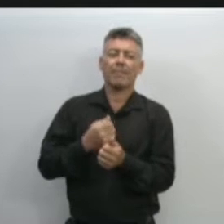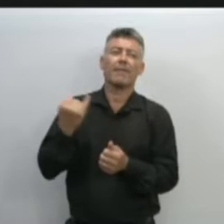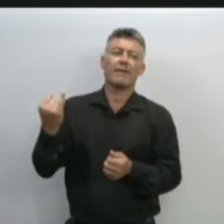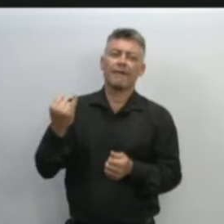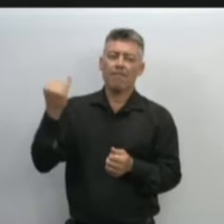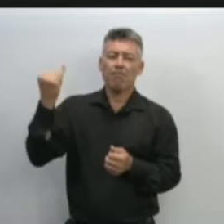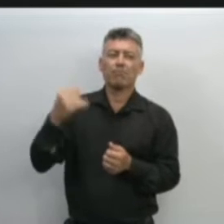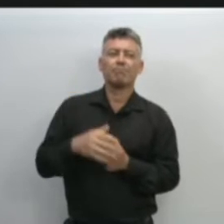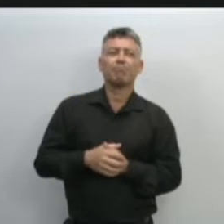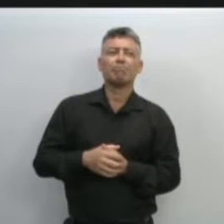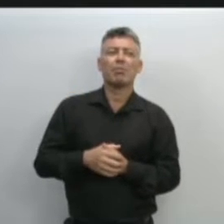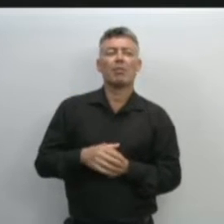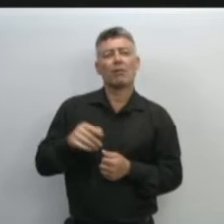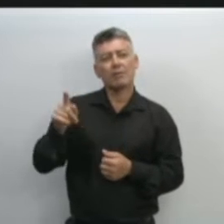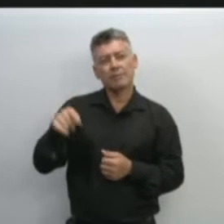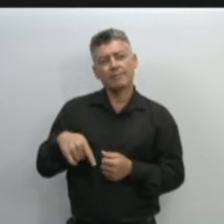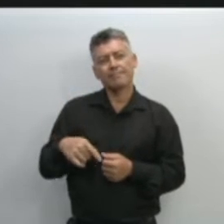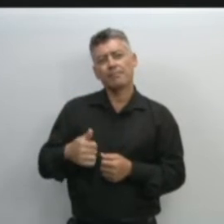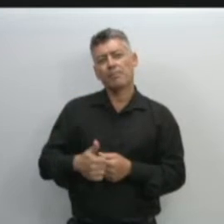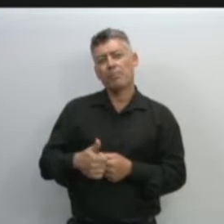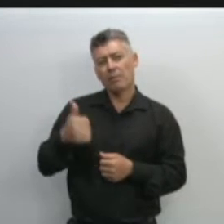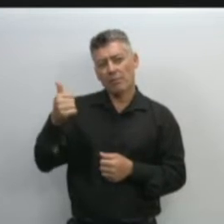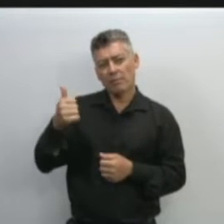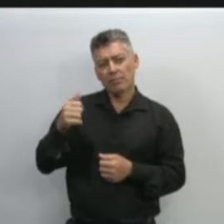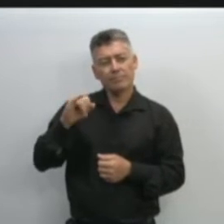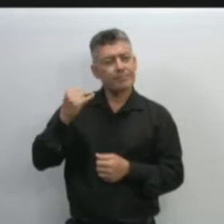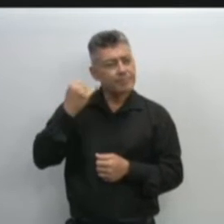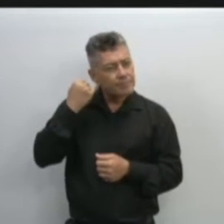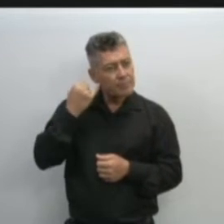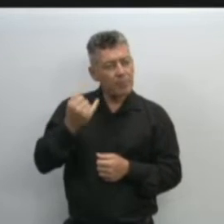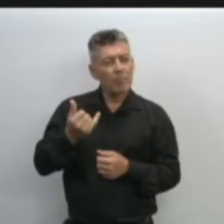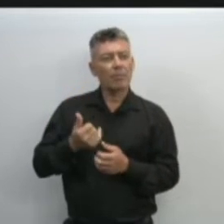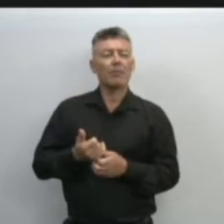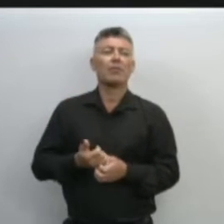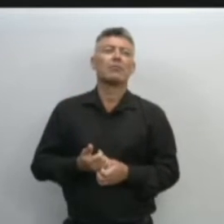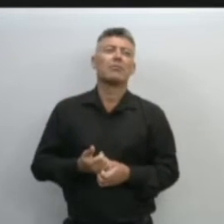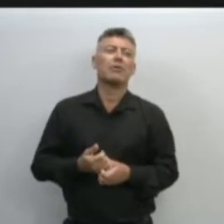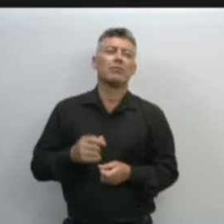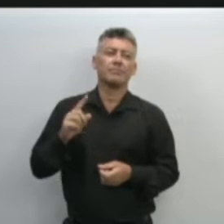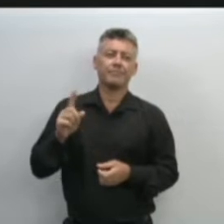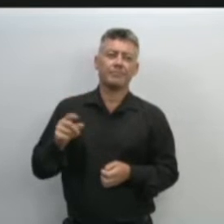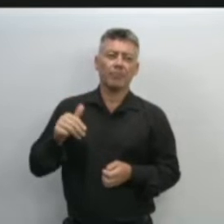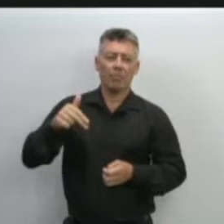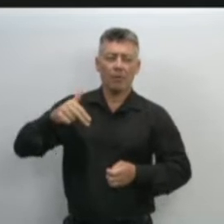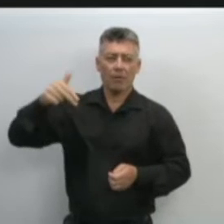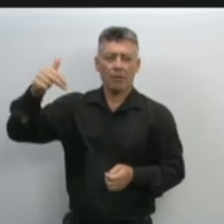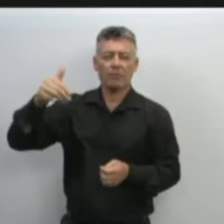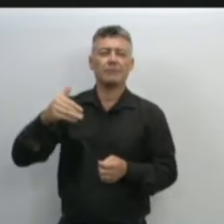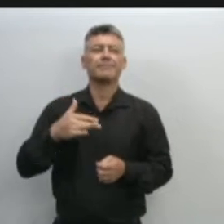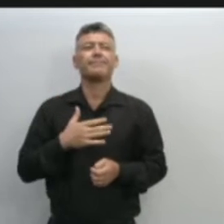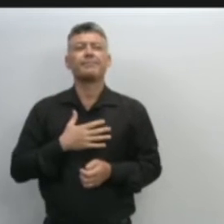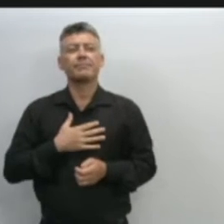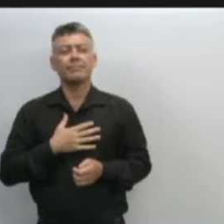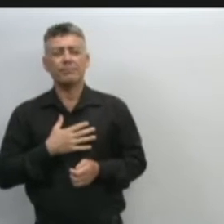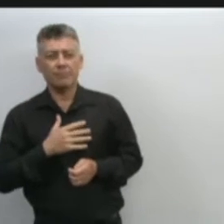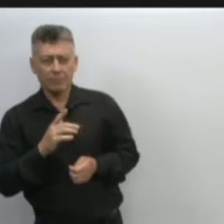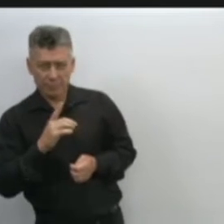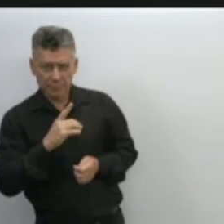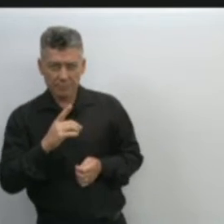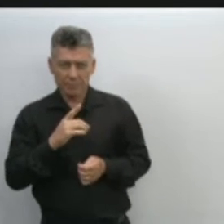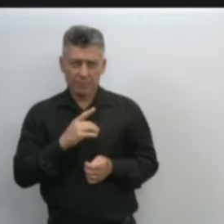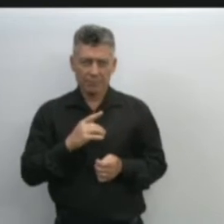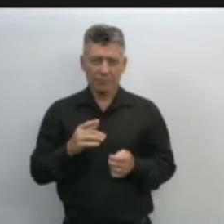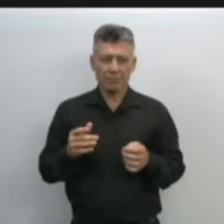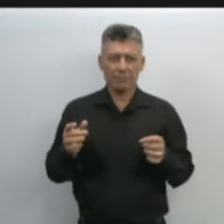importância que será, como disse bem a vereadora Júlia, para além dos vereadores da Zona Norte, a gente ter aí essa